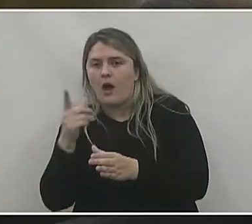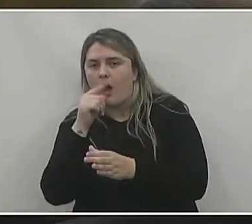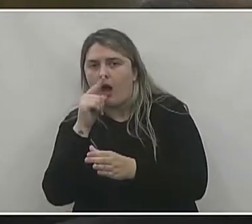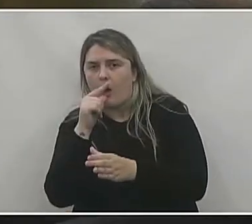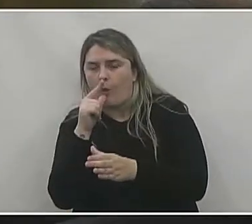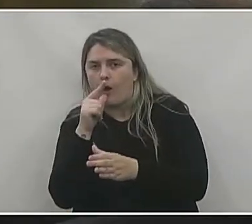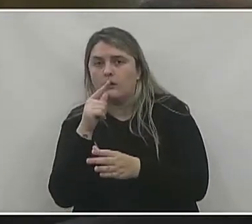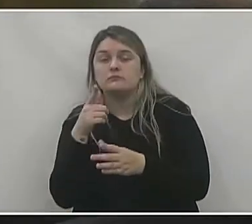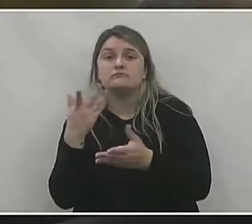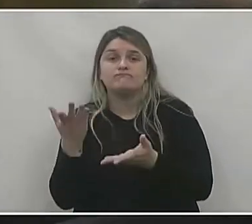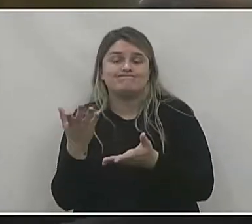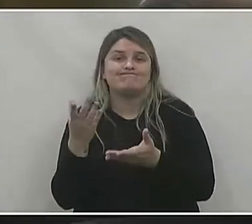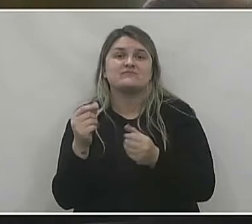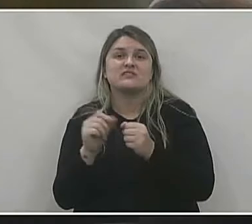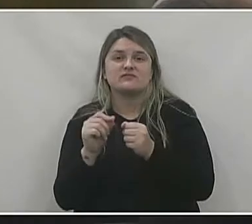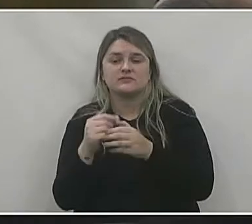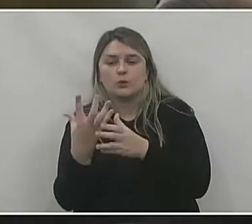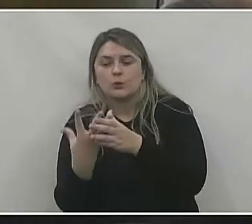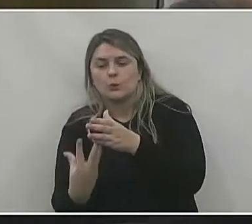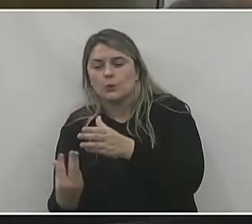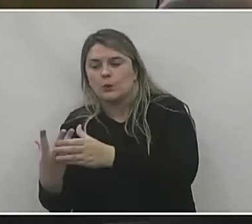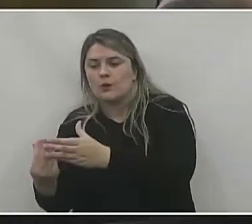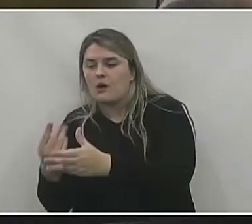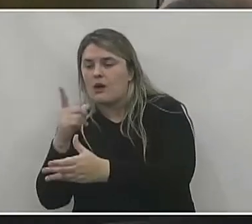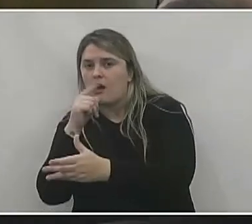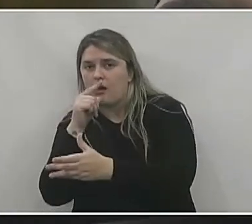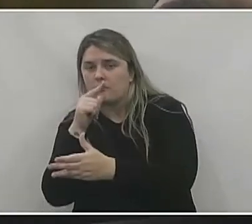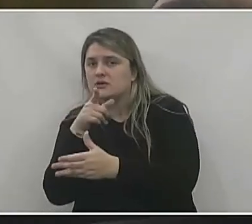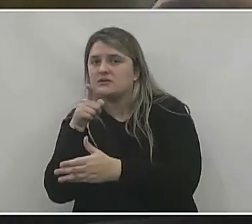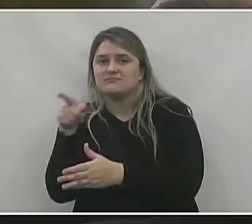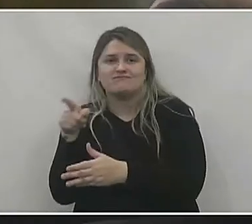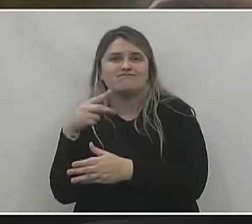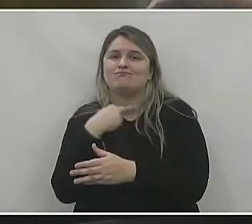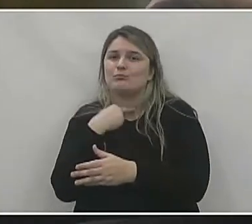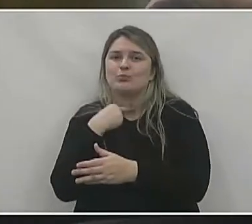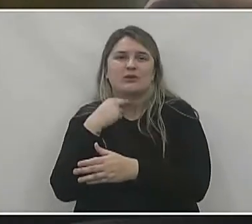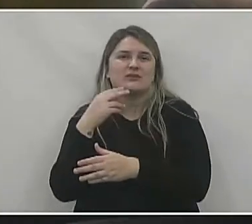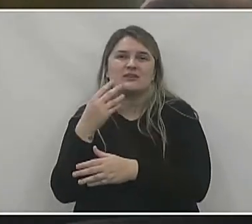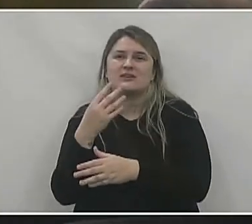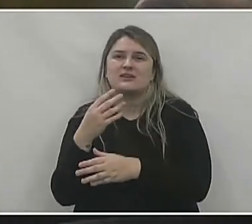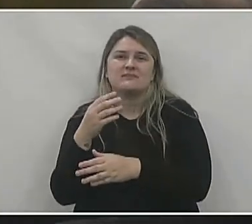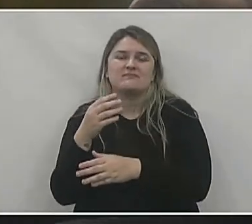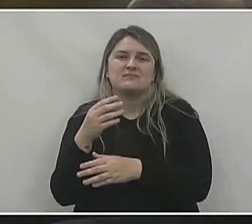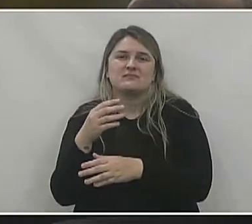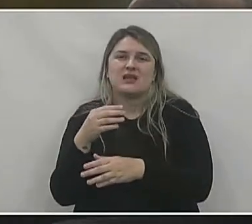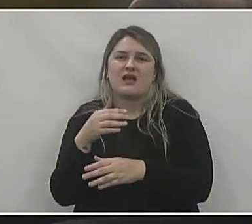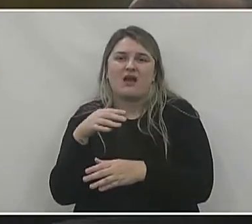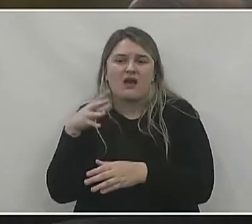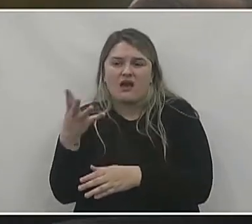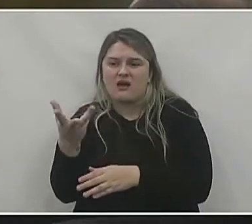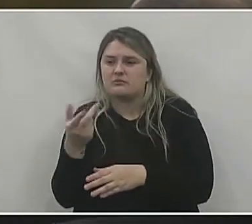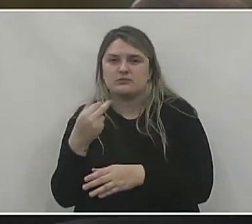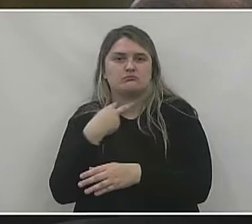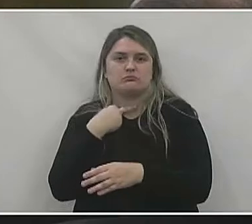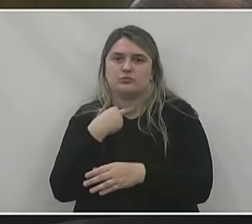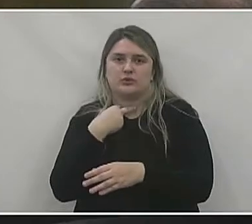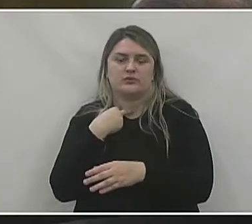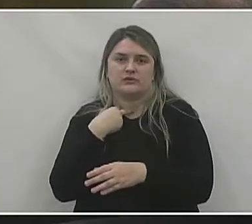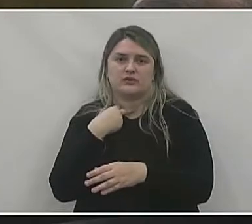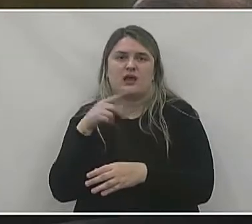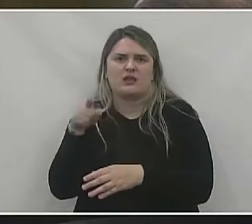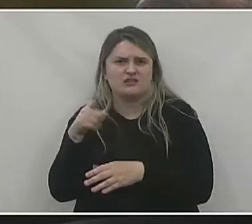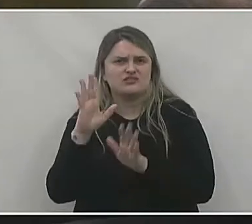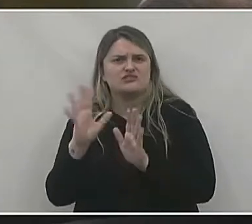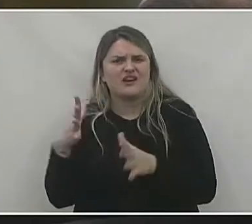sido recapado, mas foi feito drenos que hoje, infelizmente, não dá para passar mais de 40 por hora, realmente. E colocando muitas